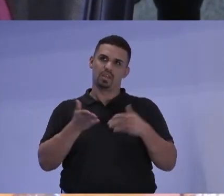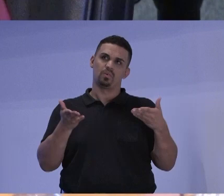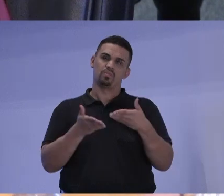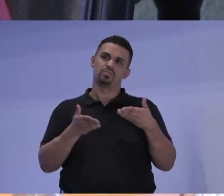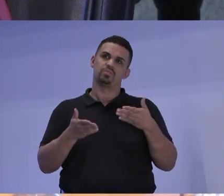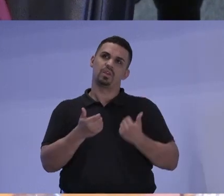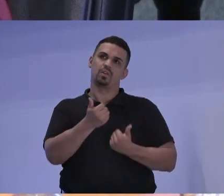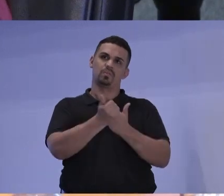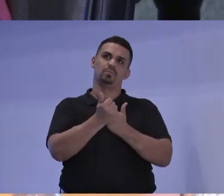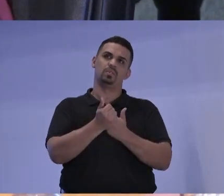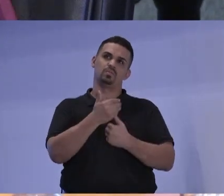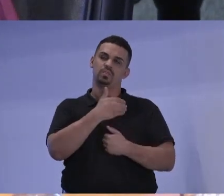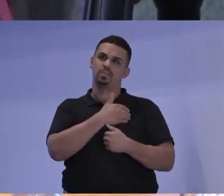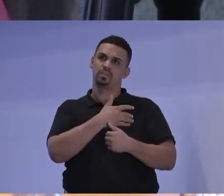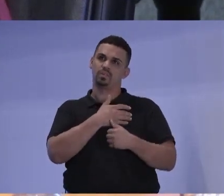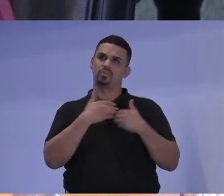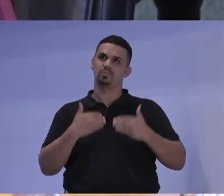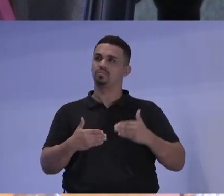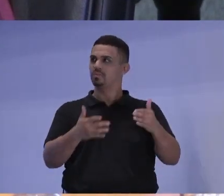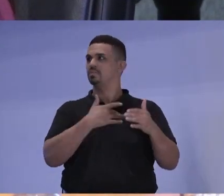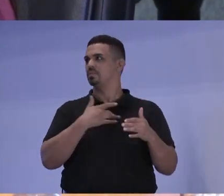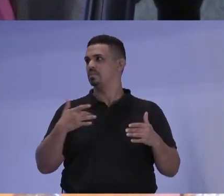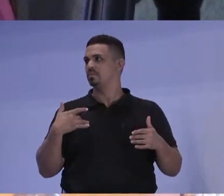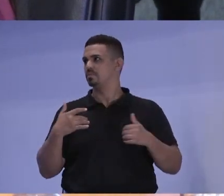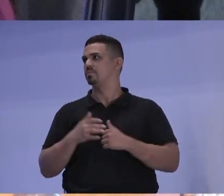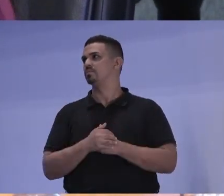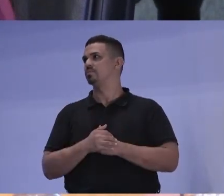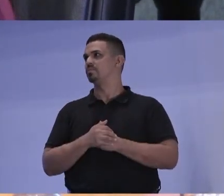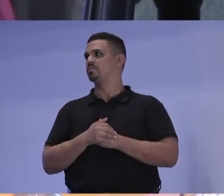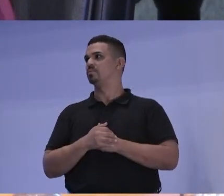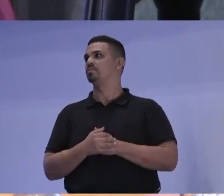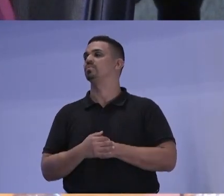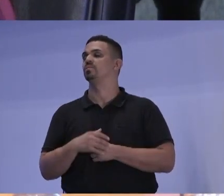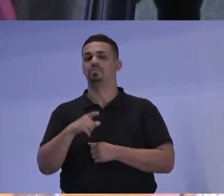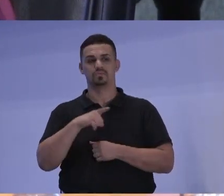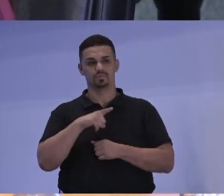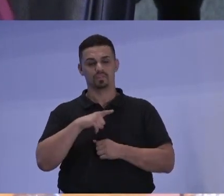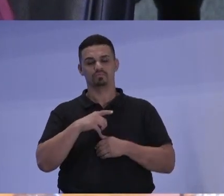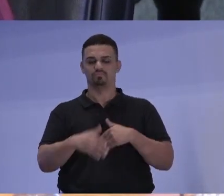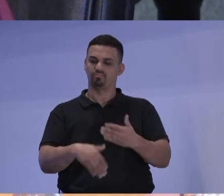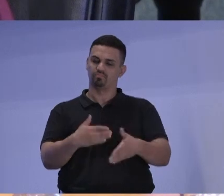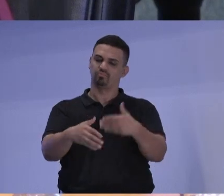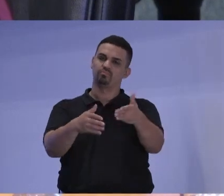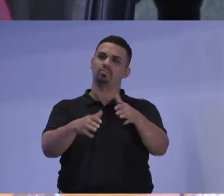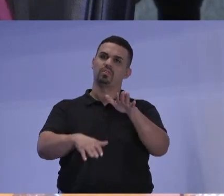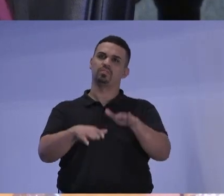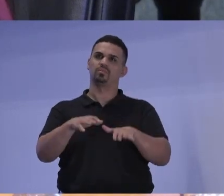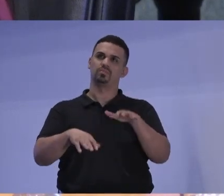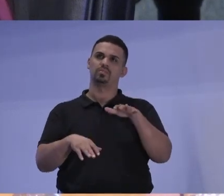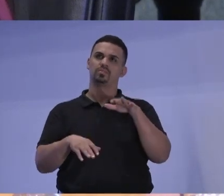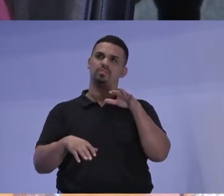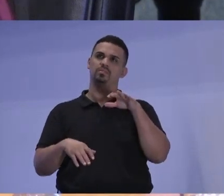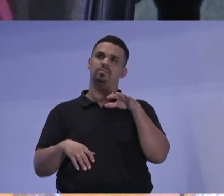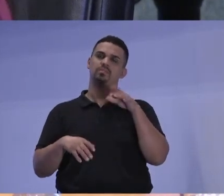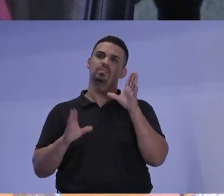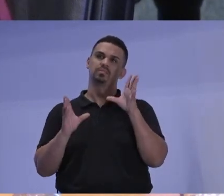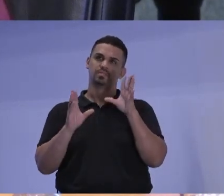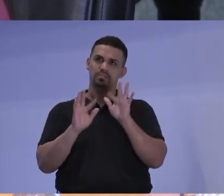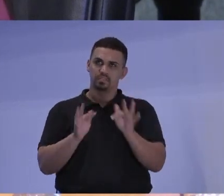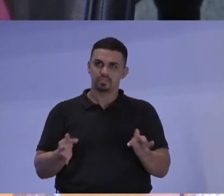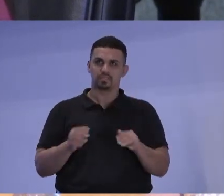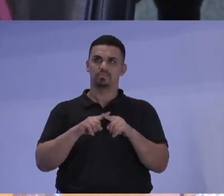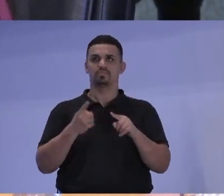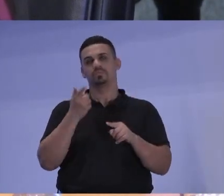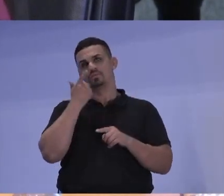assim, a hanseníase, a gente tem movimentado a hanseníase, os passos são, às vezes, curtos, mas nós temos